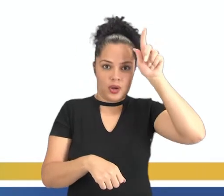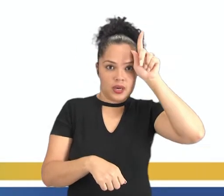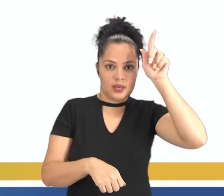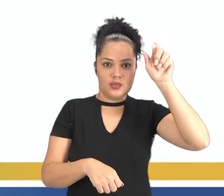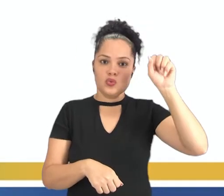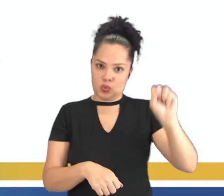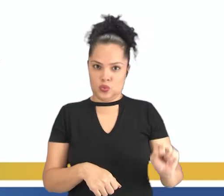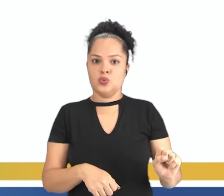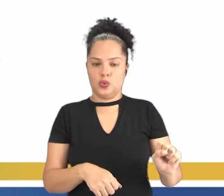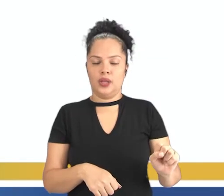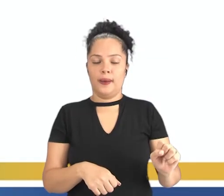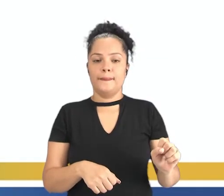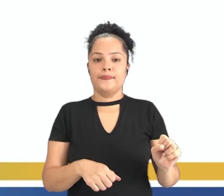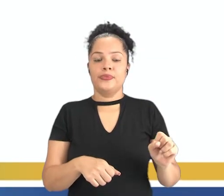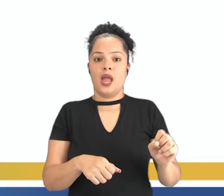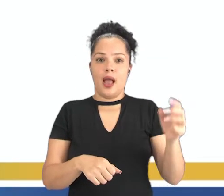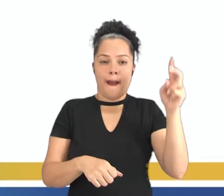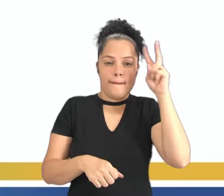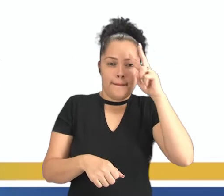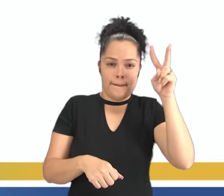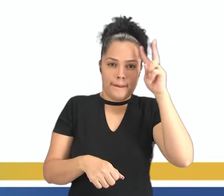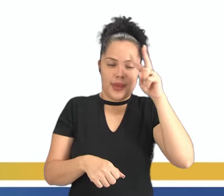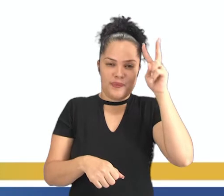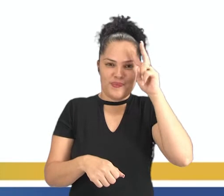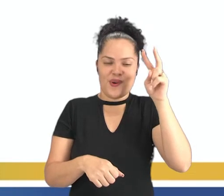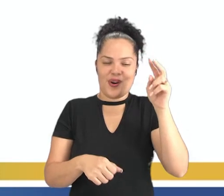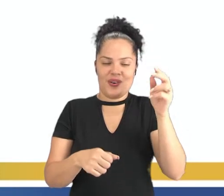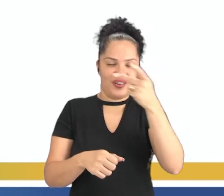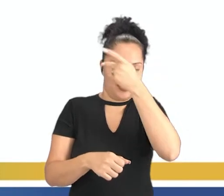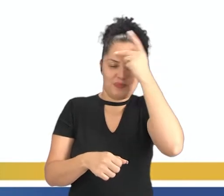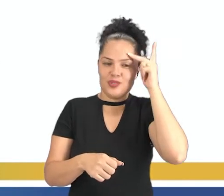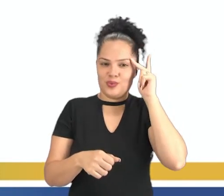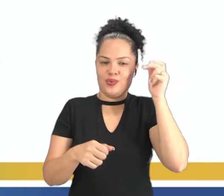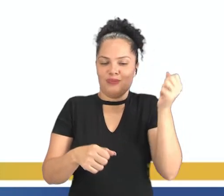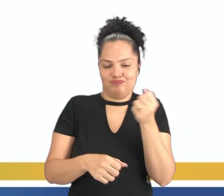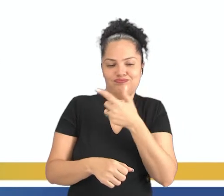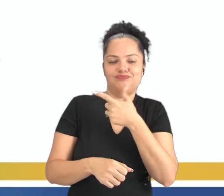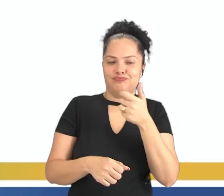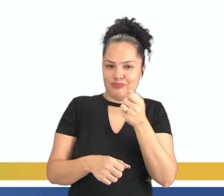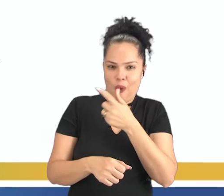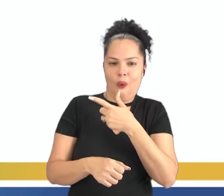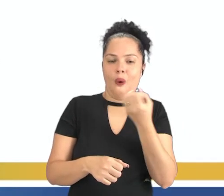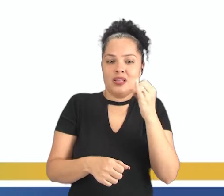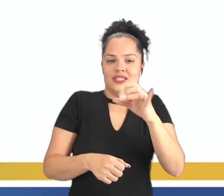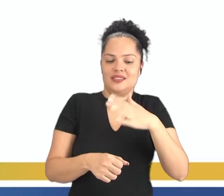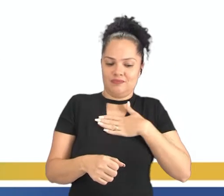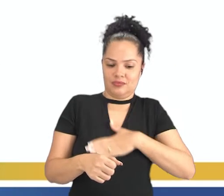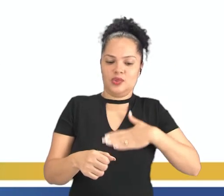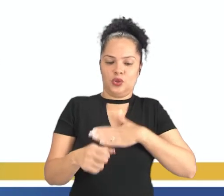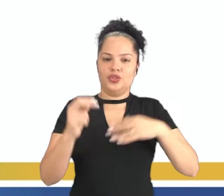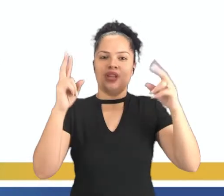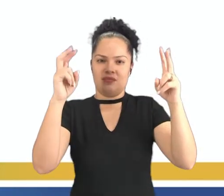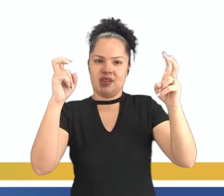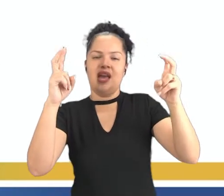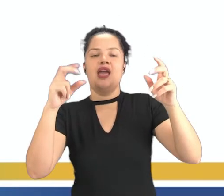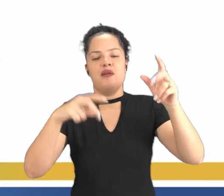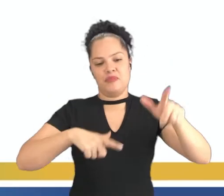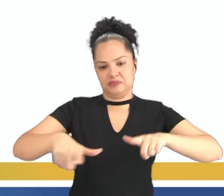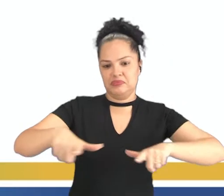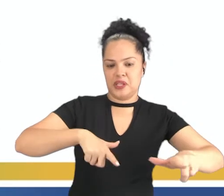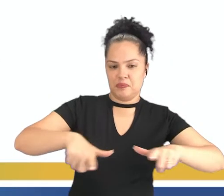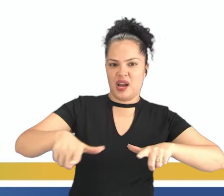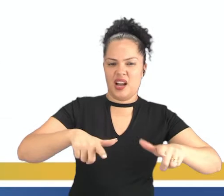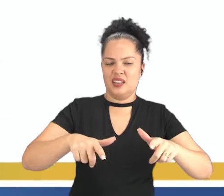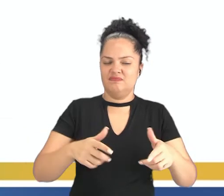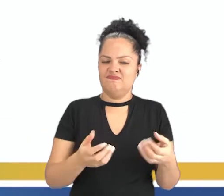humor e da atenção despertada quando existe interesse em determinado assunto ou trabalho. O desinteresse, ao